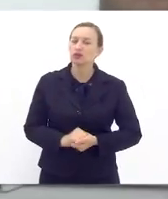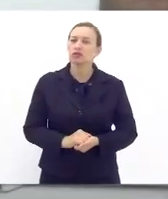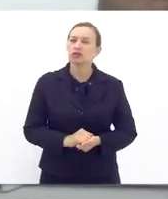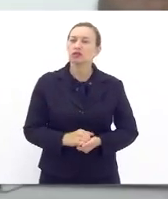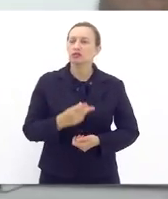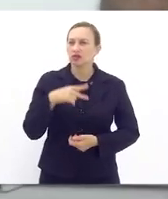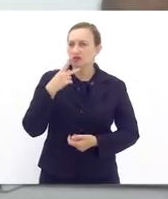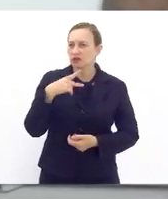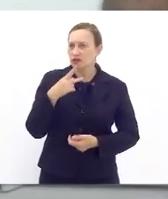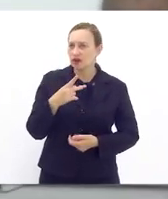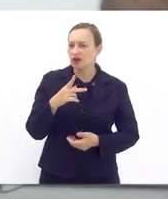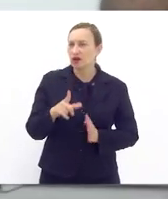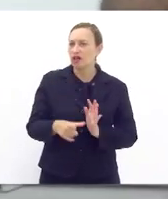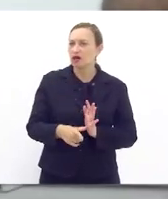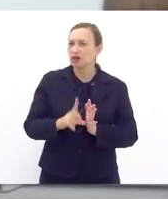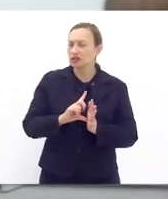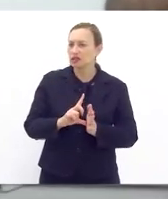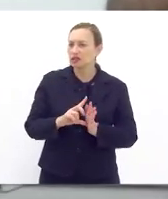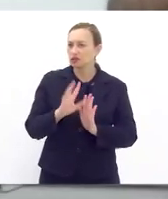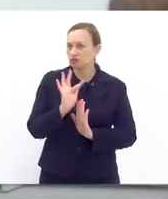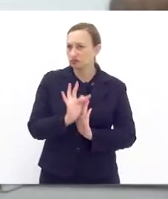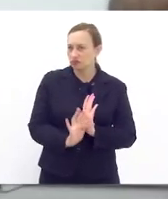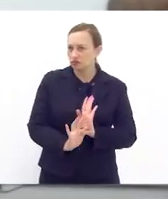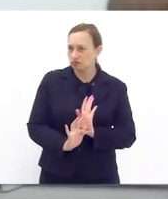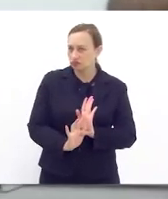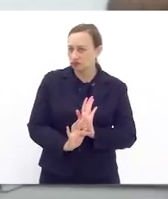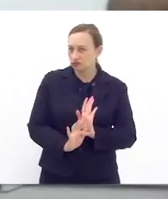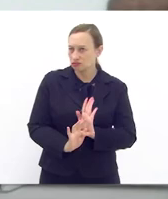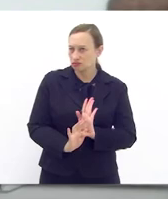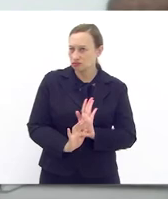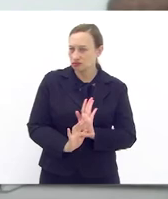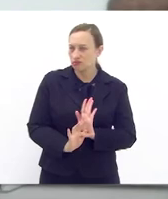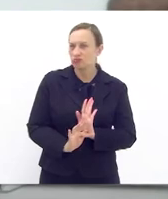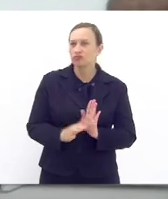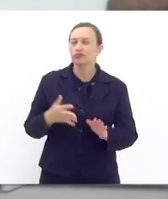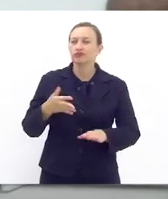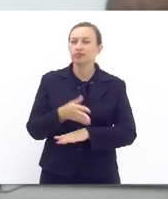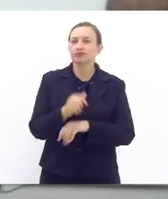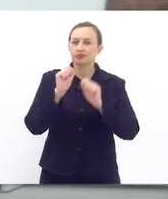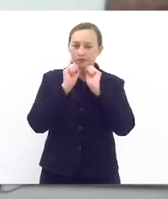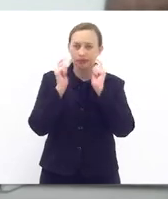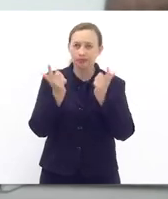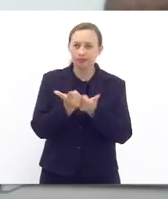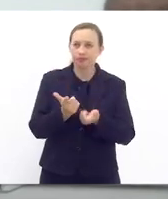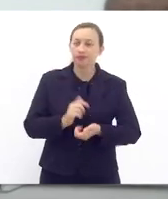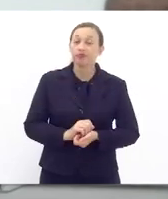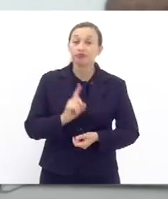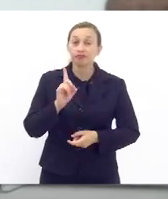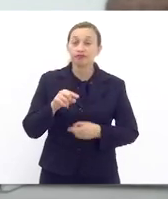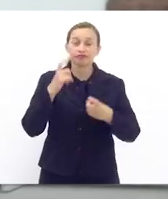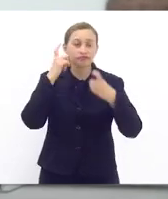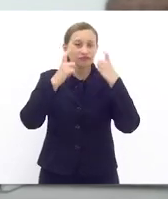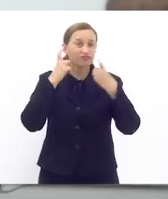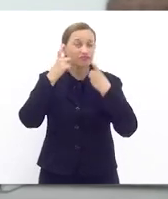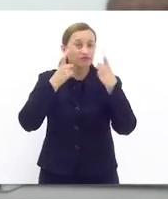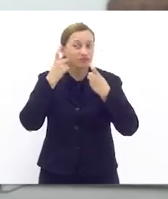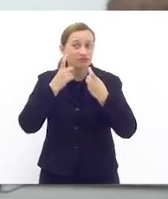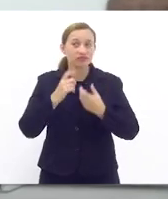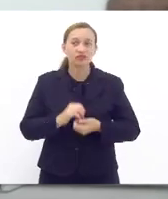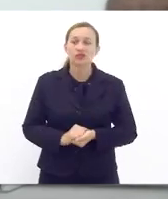é antes mesmo do texto em si que chegou a alerj é uma preocupação